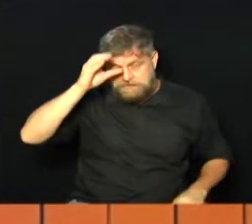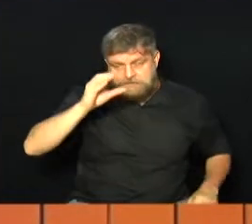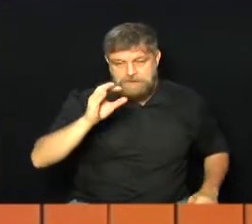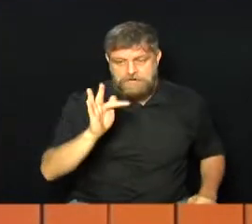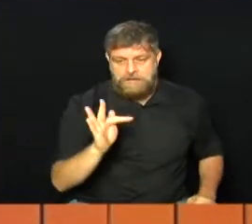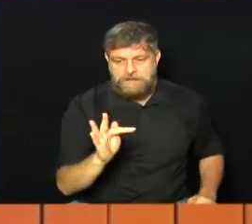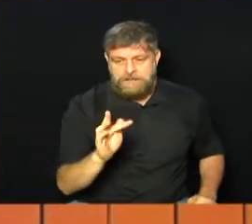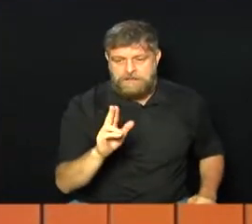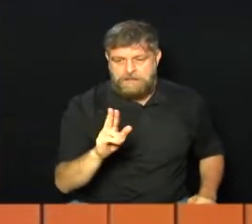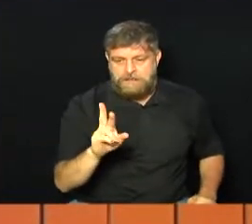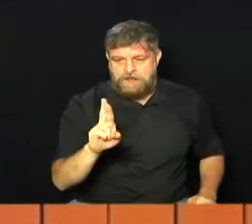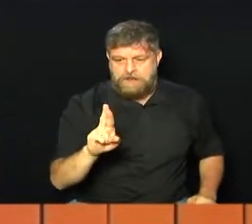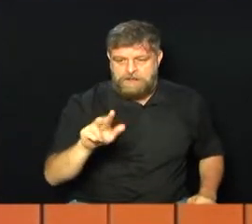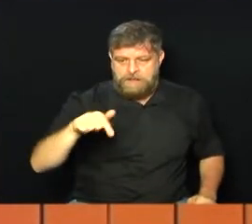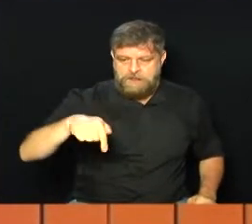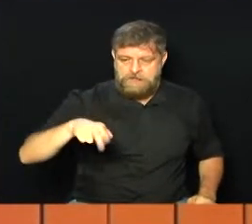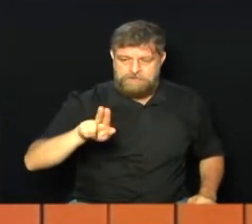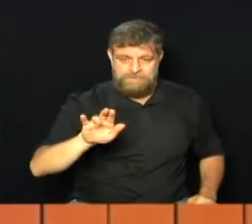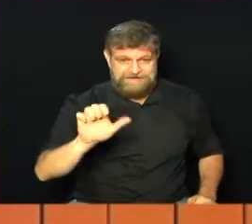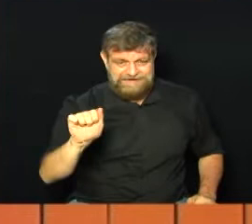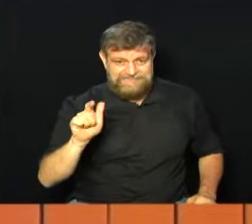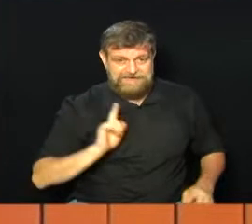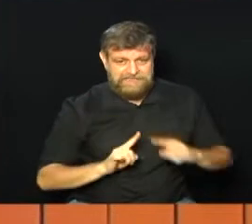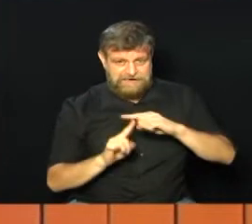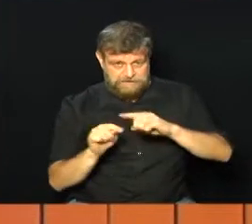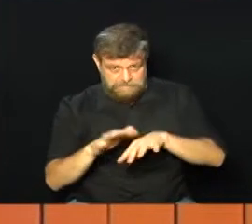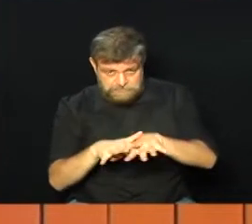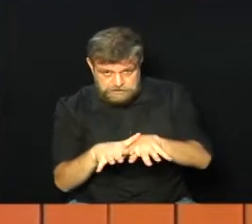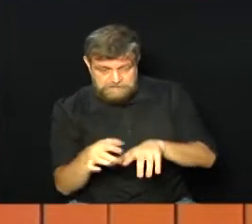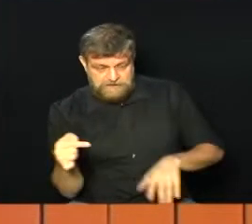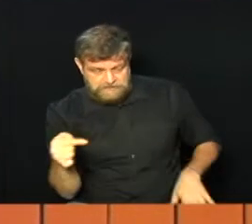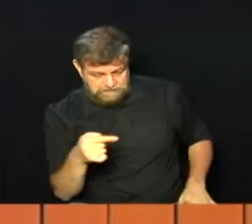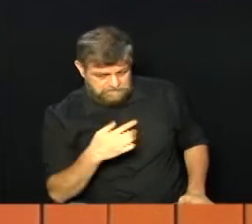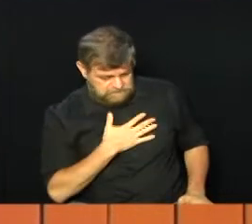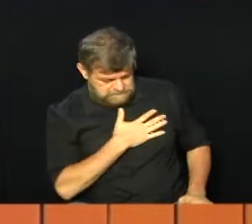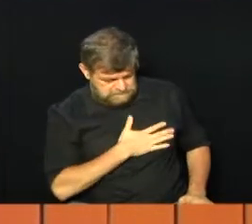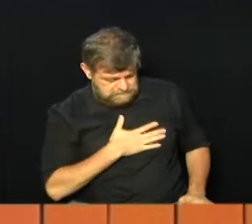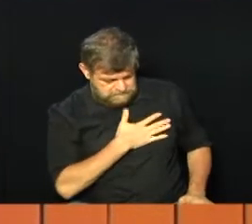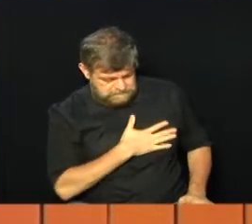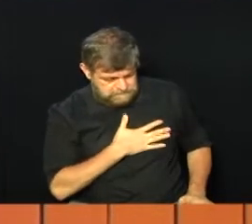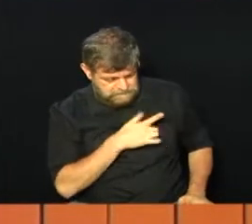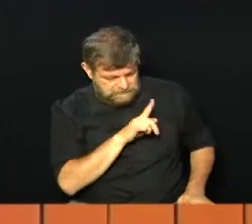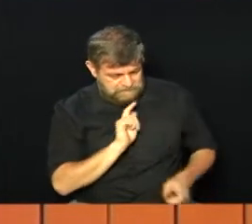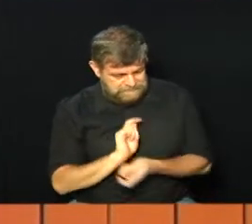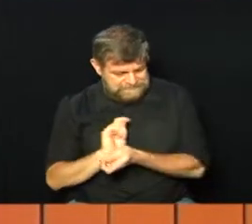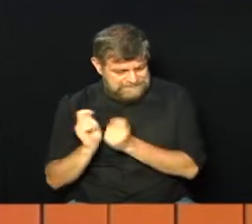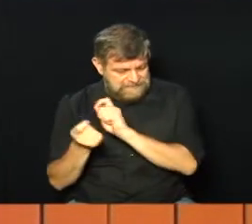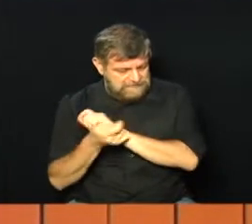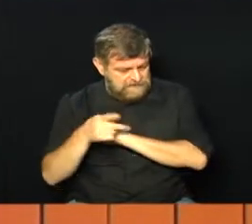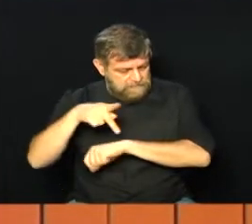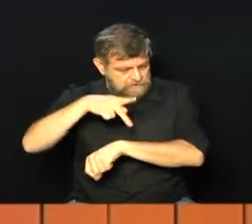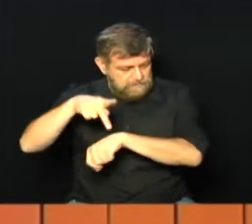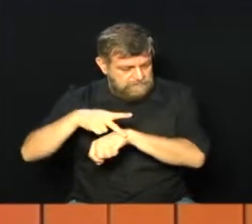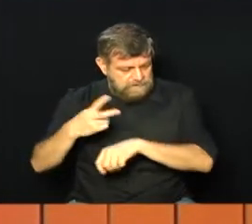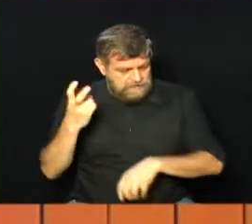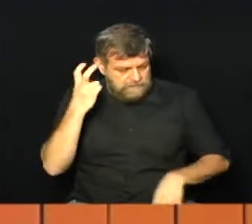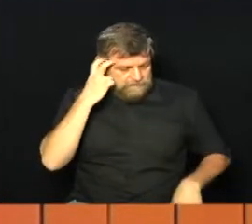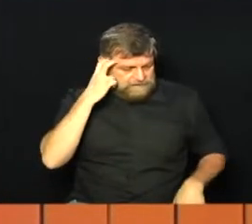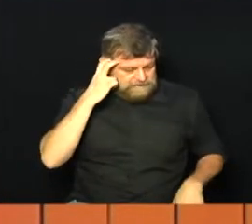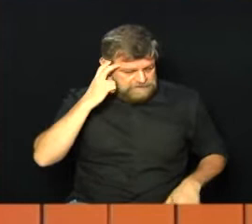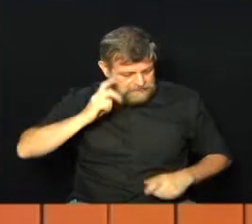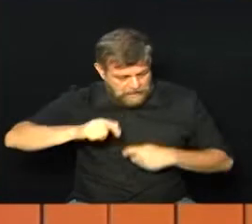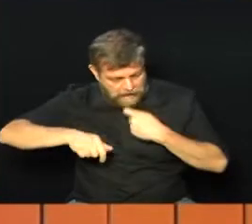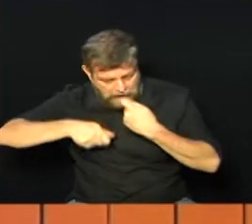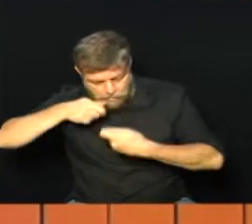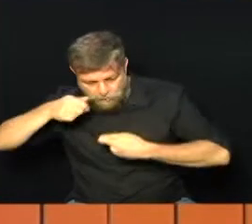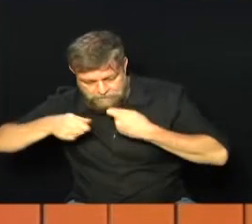nome desse time aí, hein? Era algo que você queria na época? Você conseguiu se adaptar ao país, cultura, comida? Porque é bem